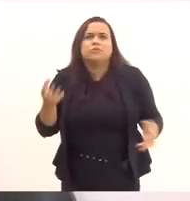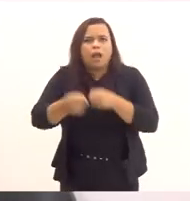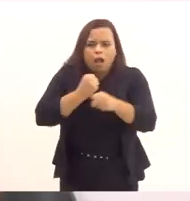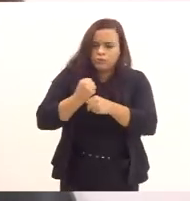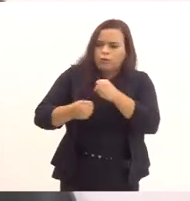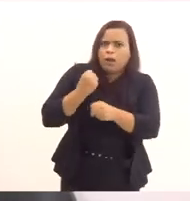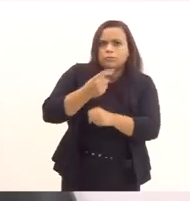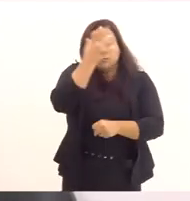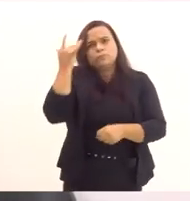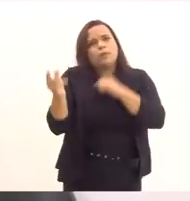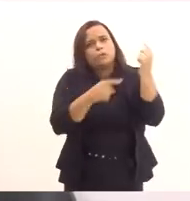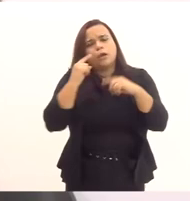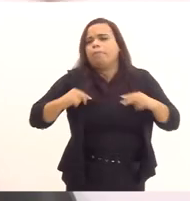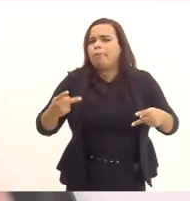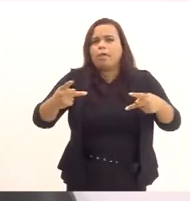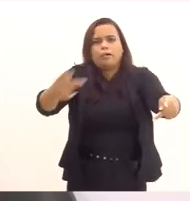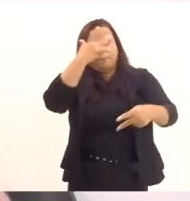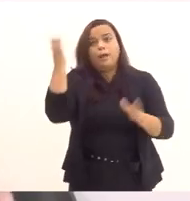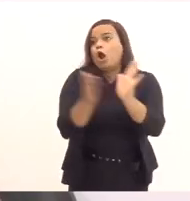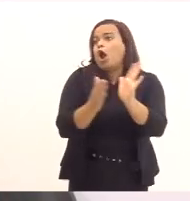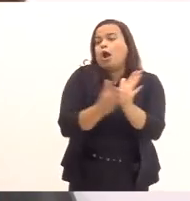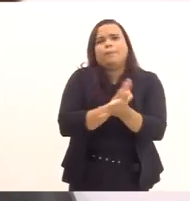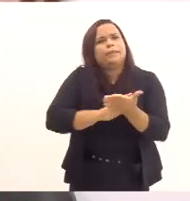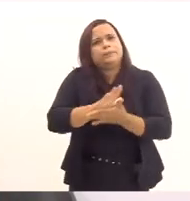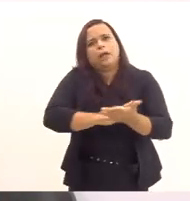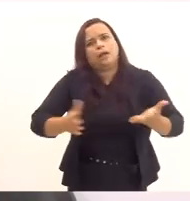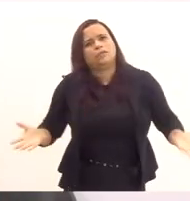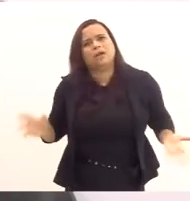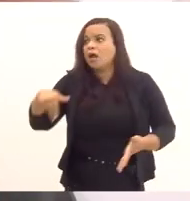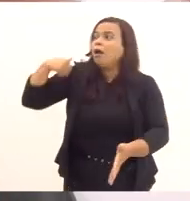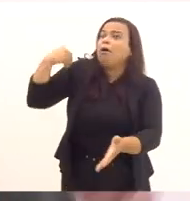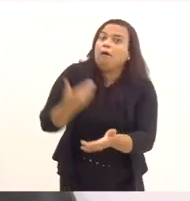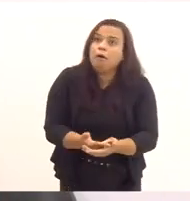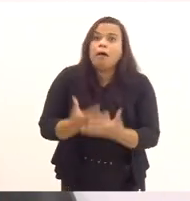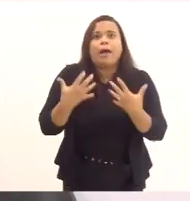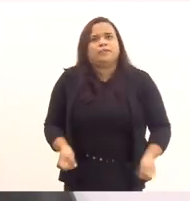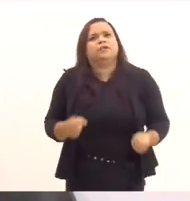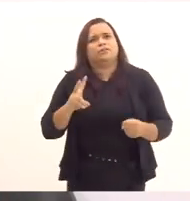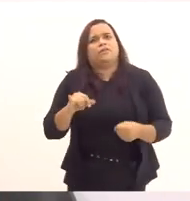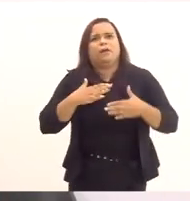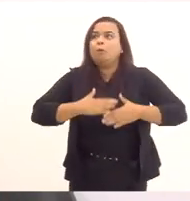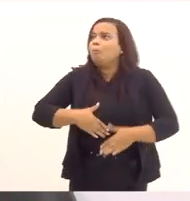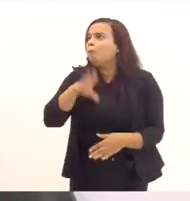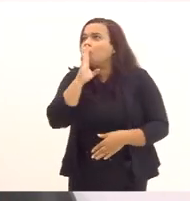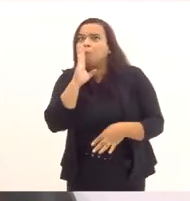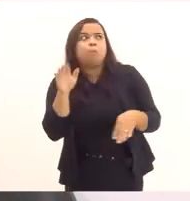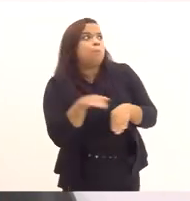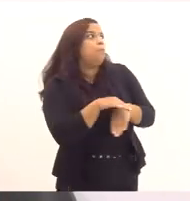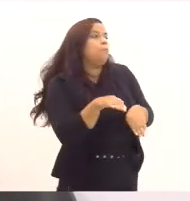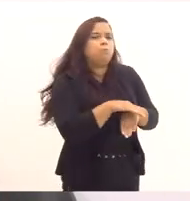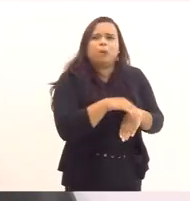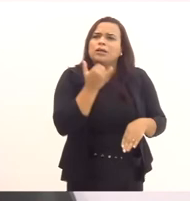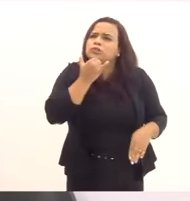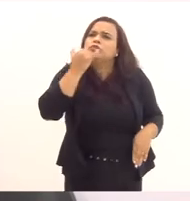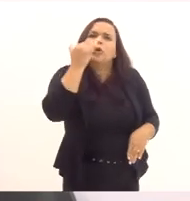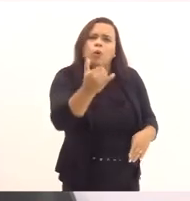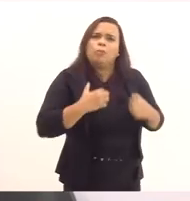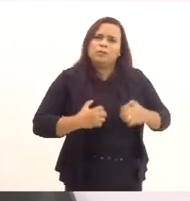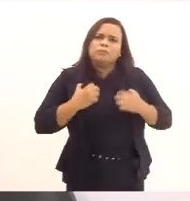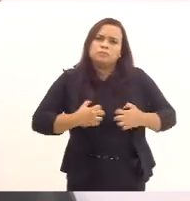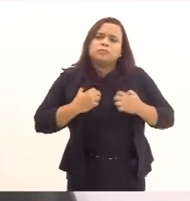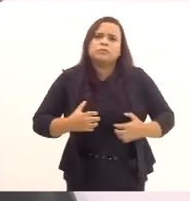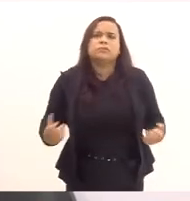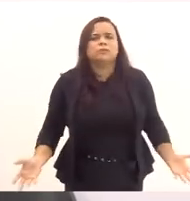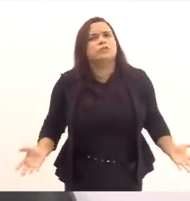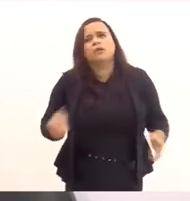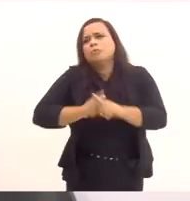ano morre gente e ninguém se posicione de cobrar gente até quando a gente vai ser feito de forma passiva Você me desculpa mesmo a minha emoção